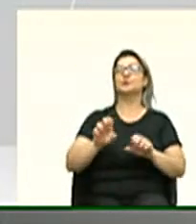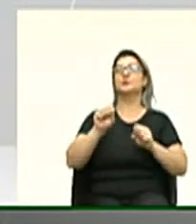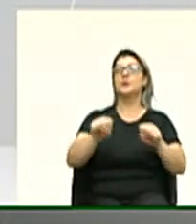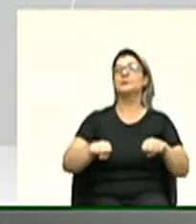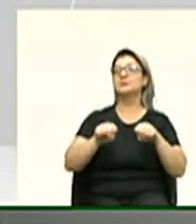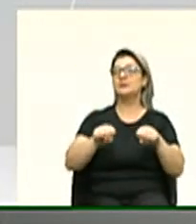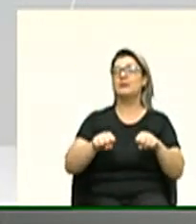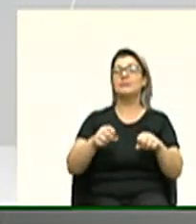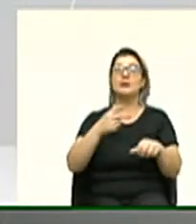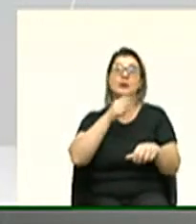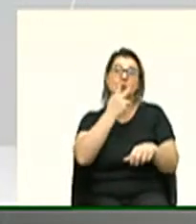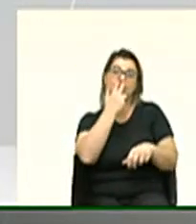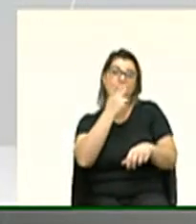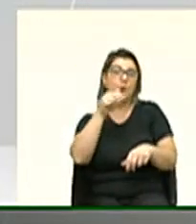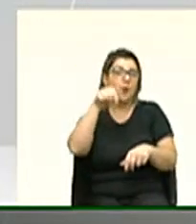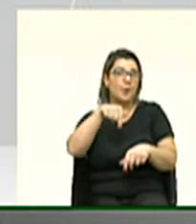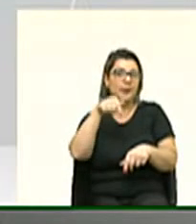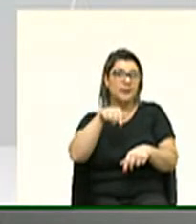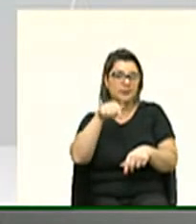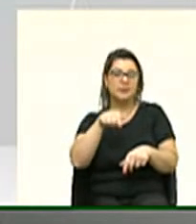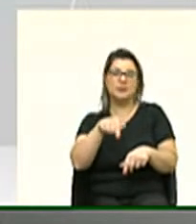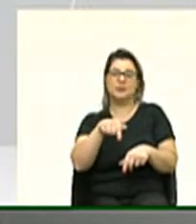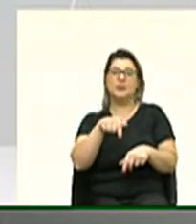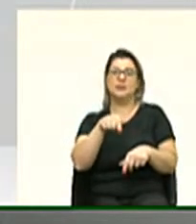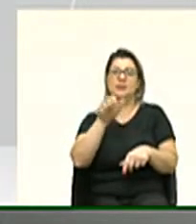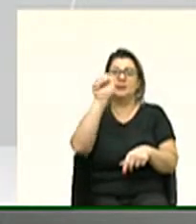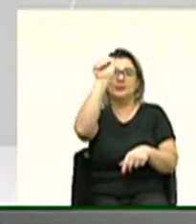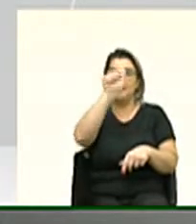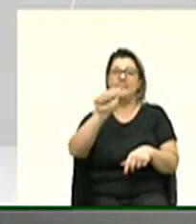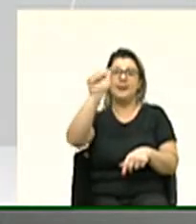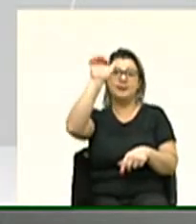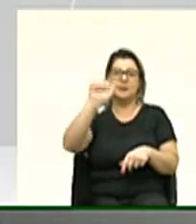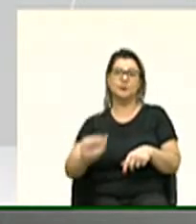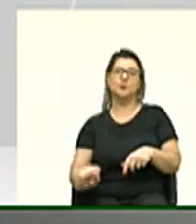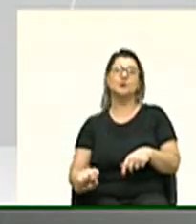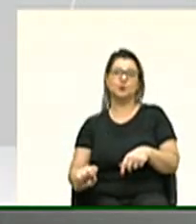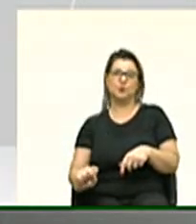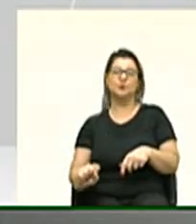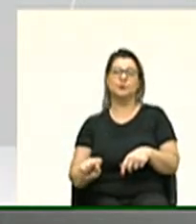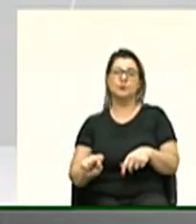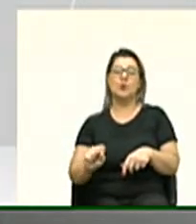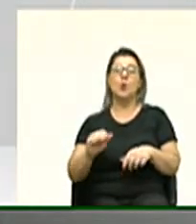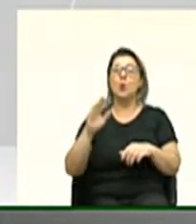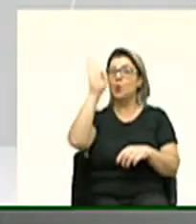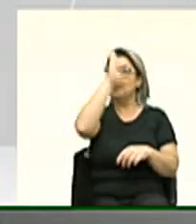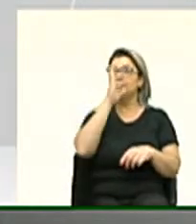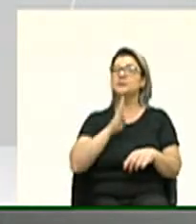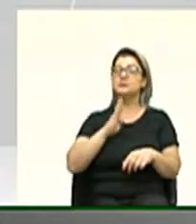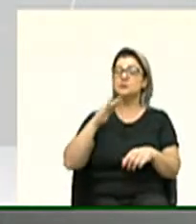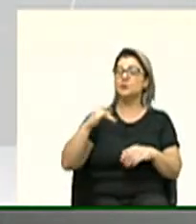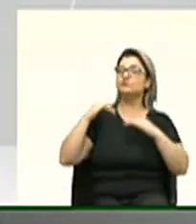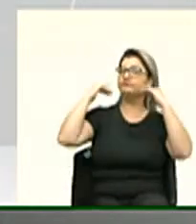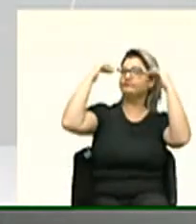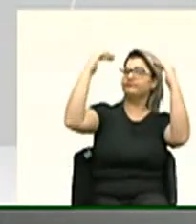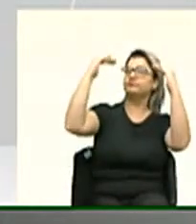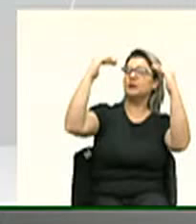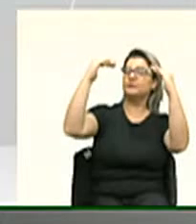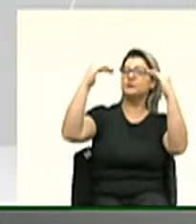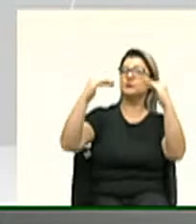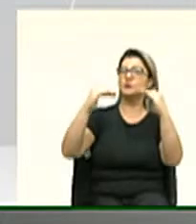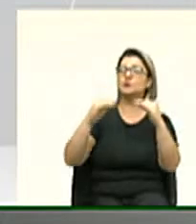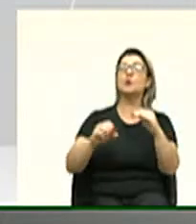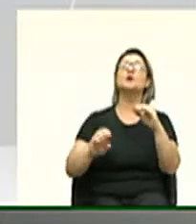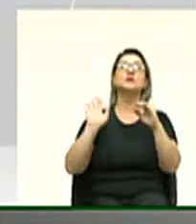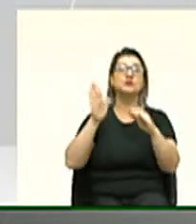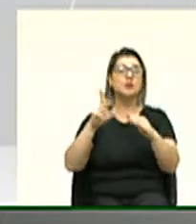destaque Uruguai, aqui na nossa América do Sul. O Brasil tem avançado nesse sentido. Nós tivemos, com a criação do Ministério